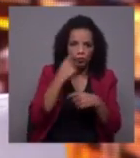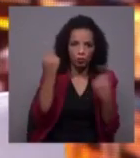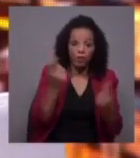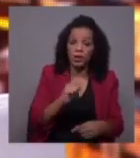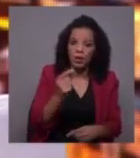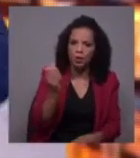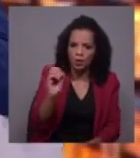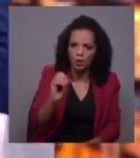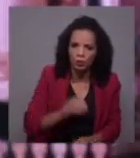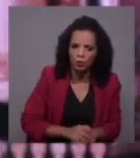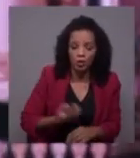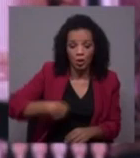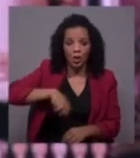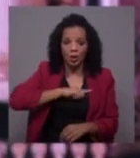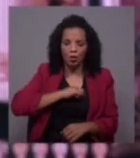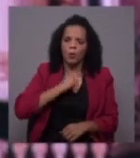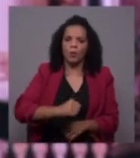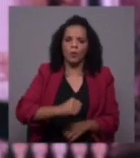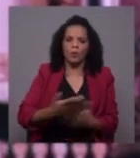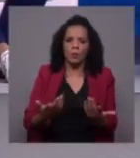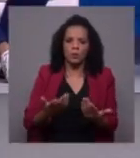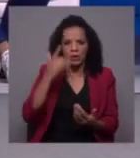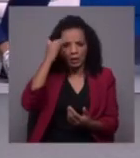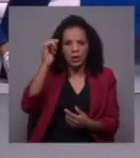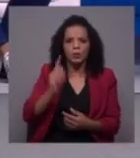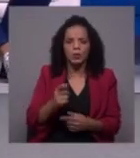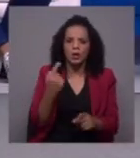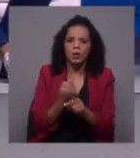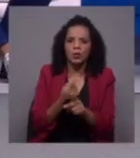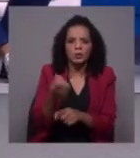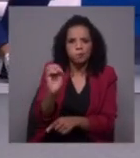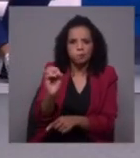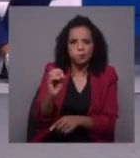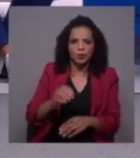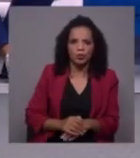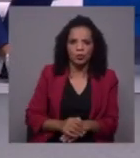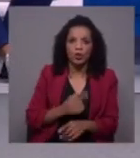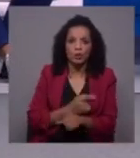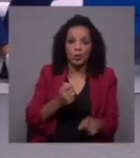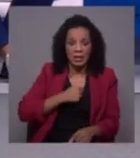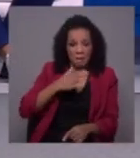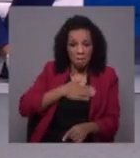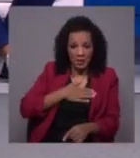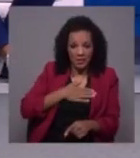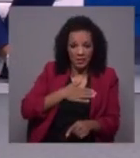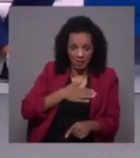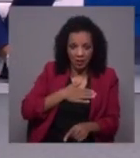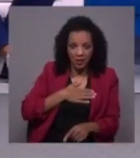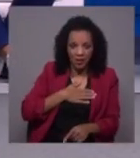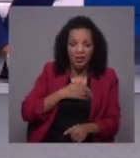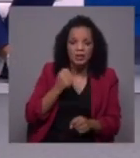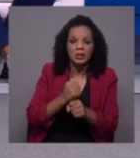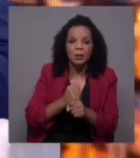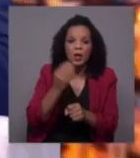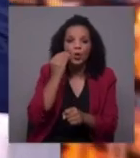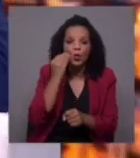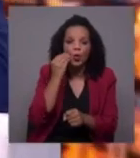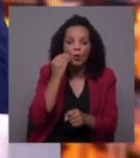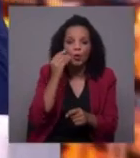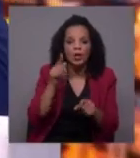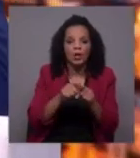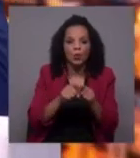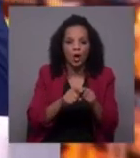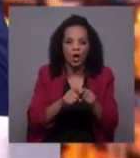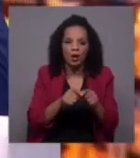não gratuitos, nós somos contra esta ideia de que há coisas gratuitas. Aquela empresa opera num monopólio e nós